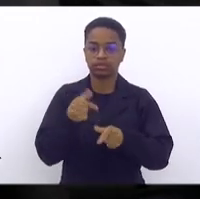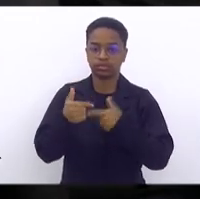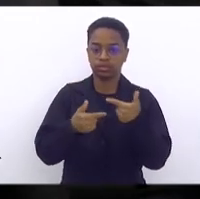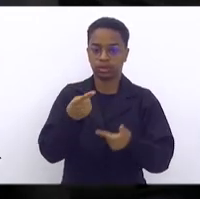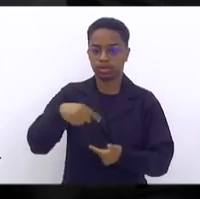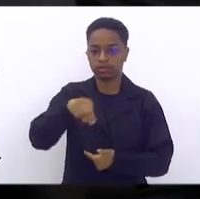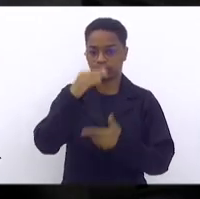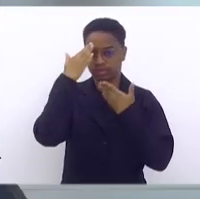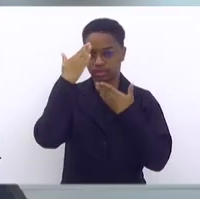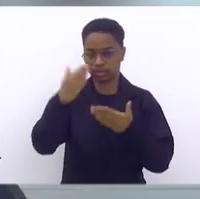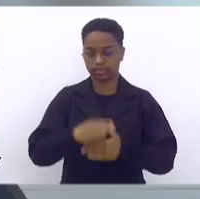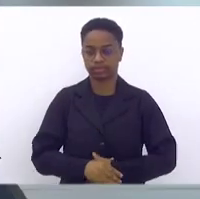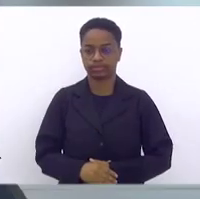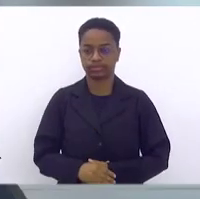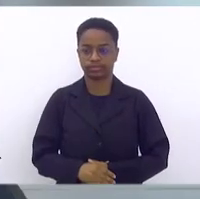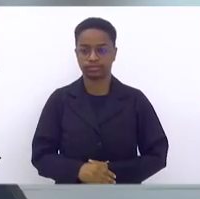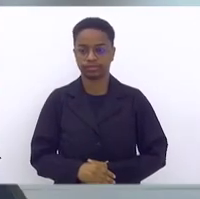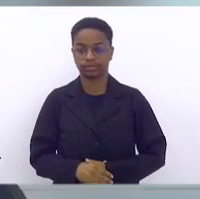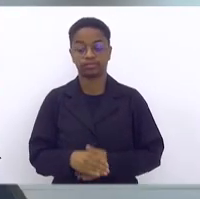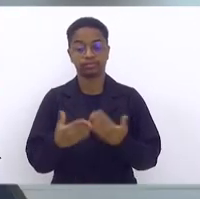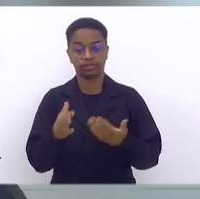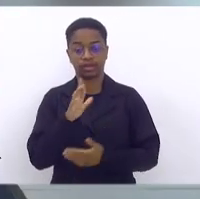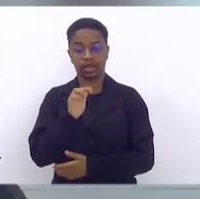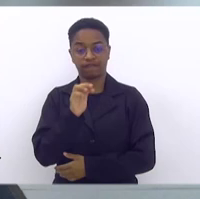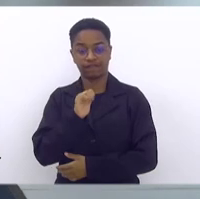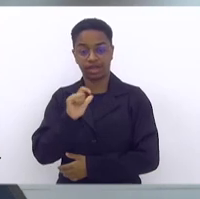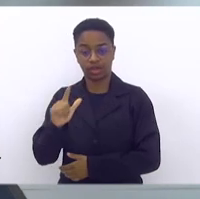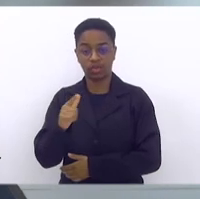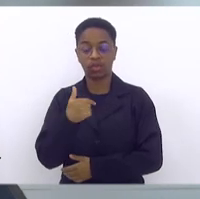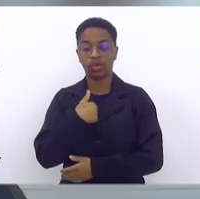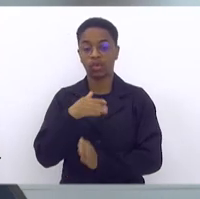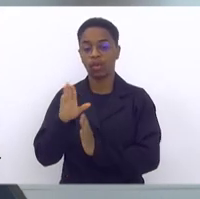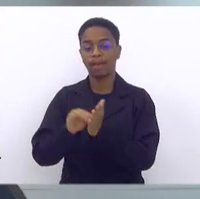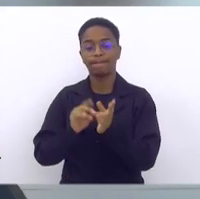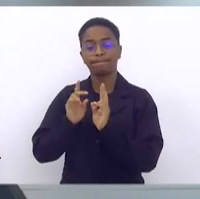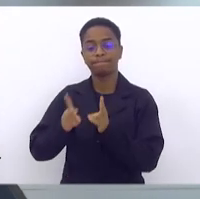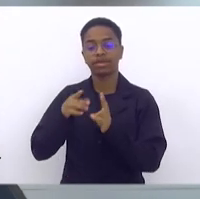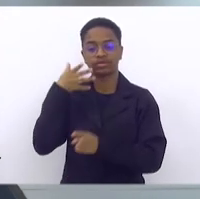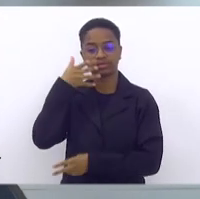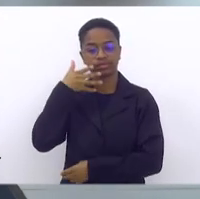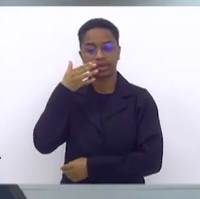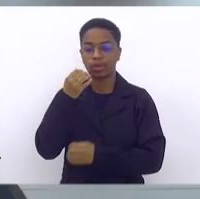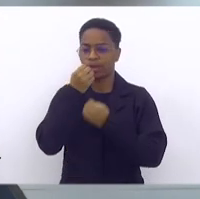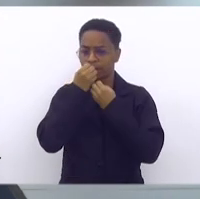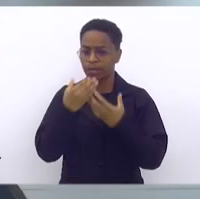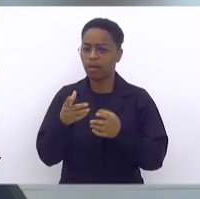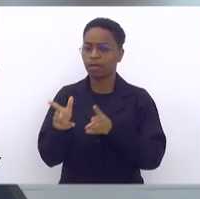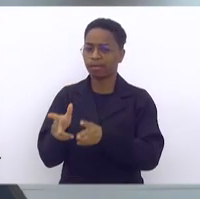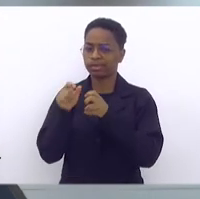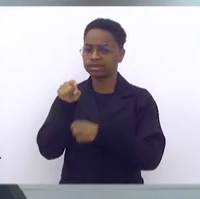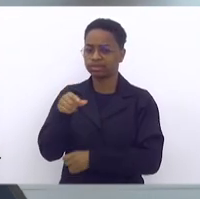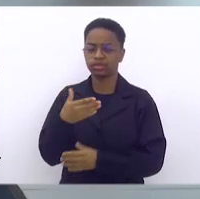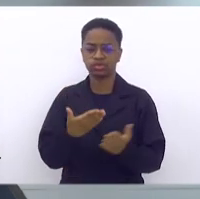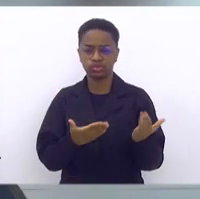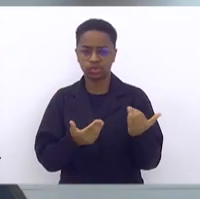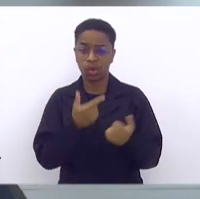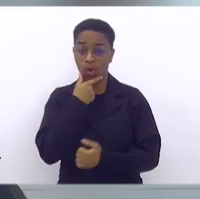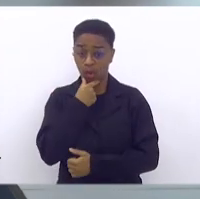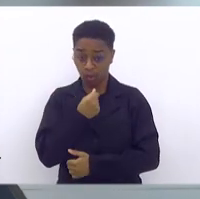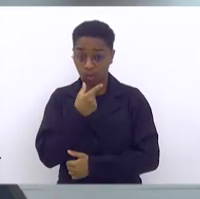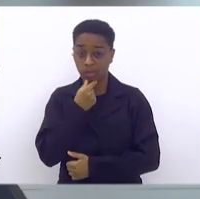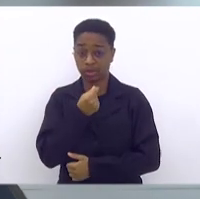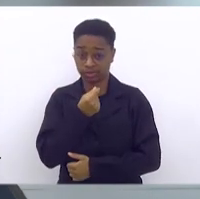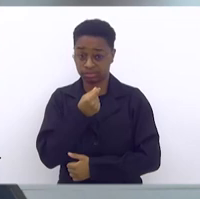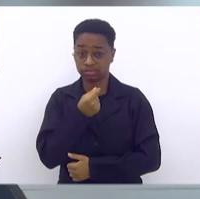casa. Muito obrigado. Doutor Rafael, vou reproduzir aqui a mesma fala. Muito bom ver um jovem do sexo